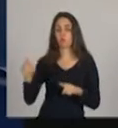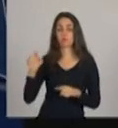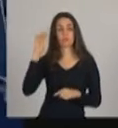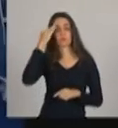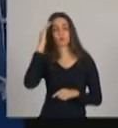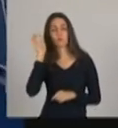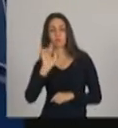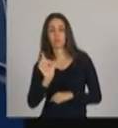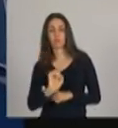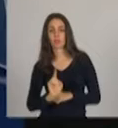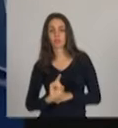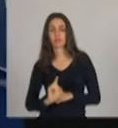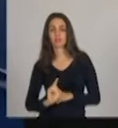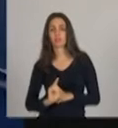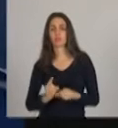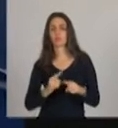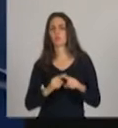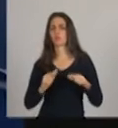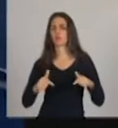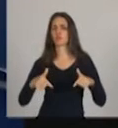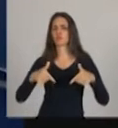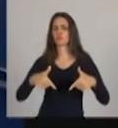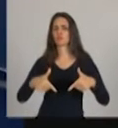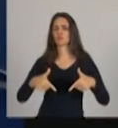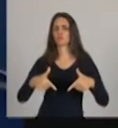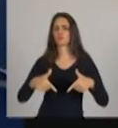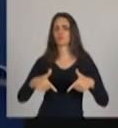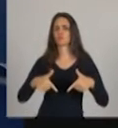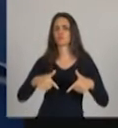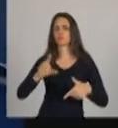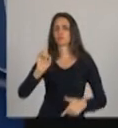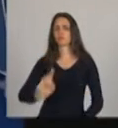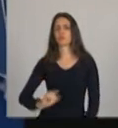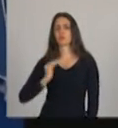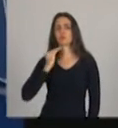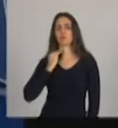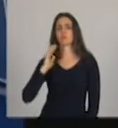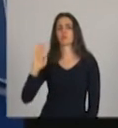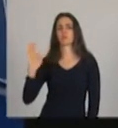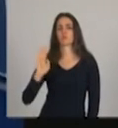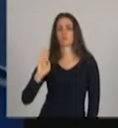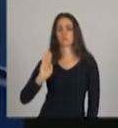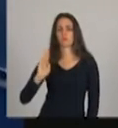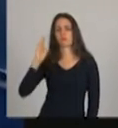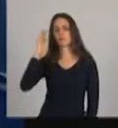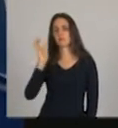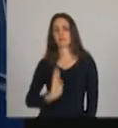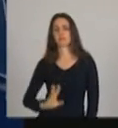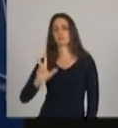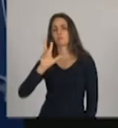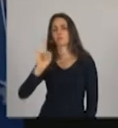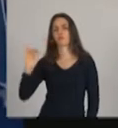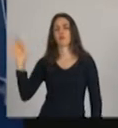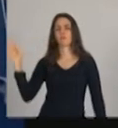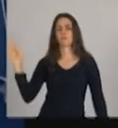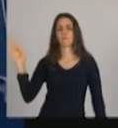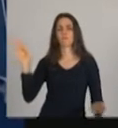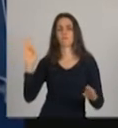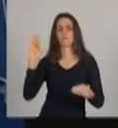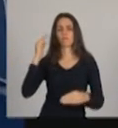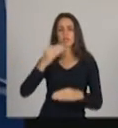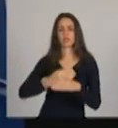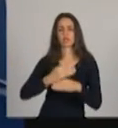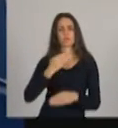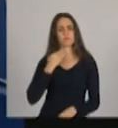entendendo a atitude da direção do Banco do Brasil de fechar as portas do